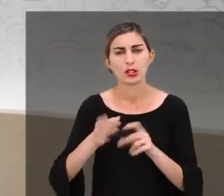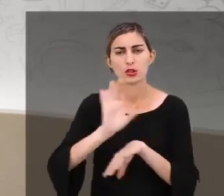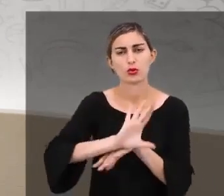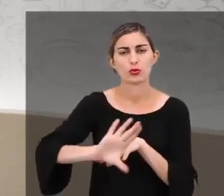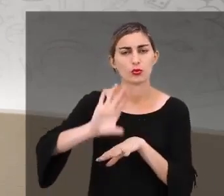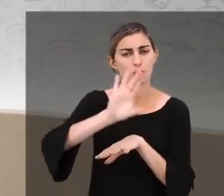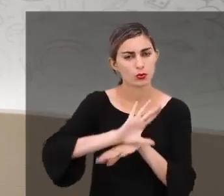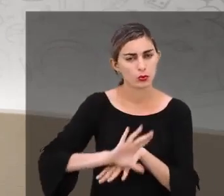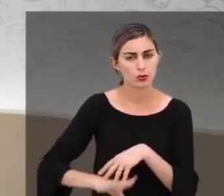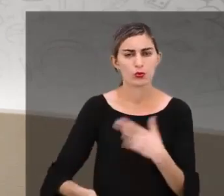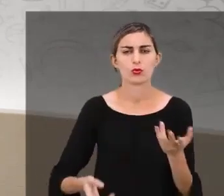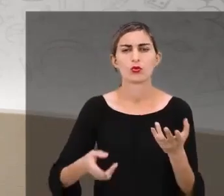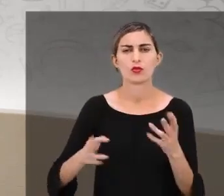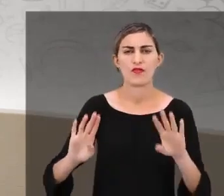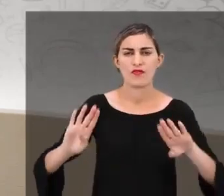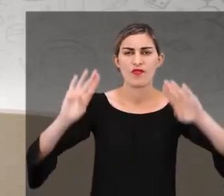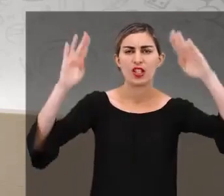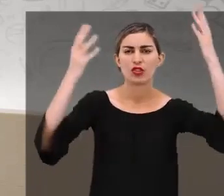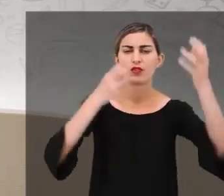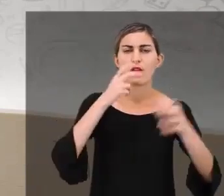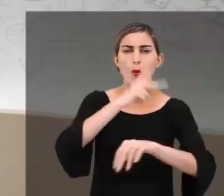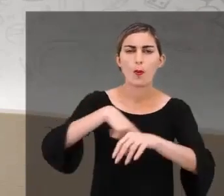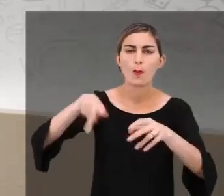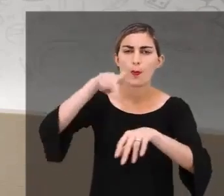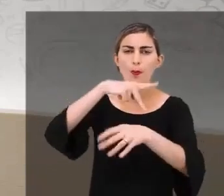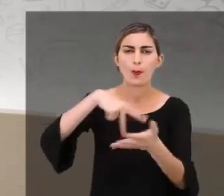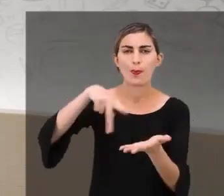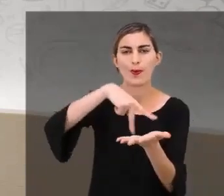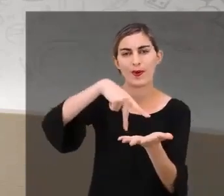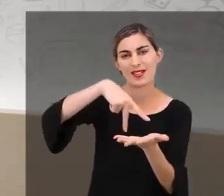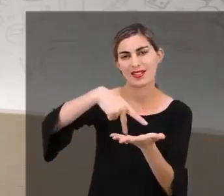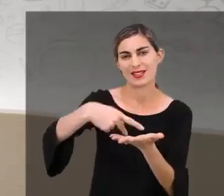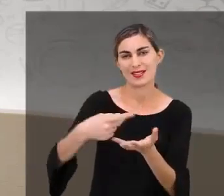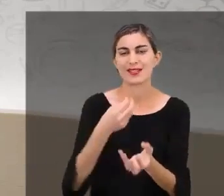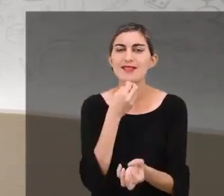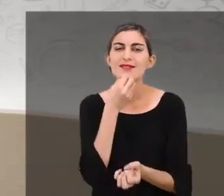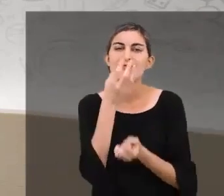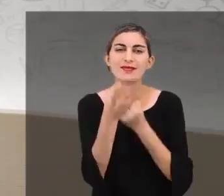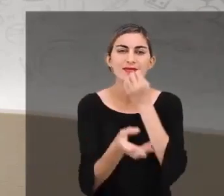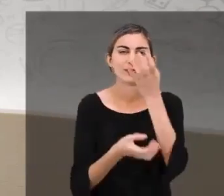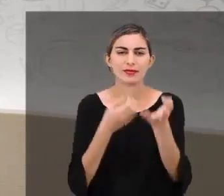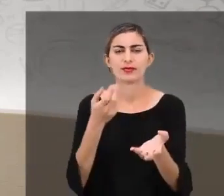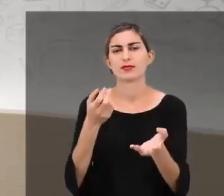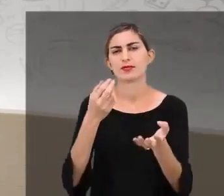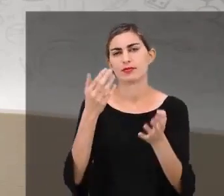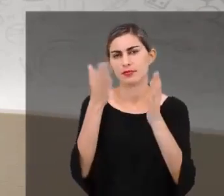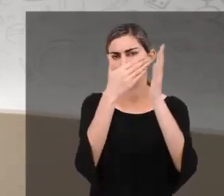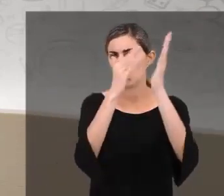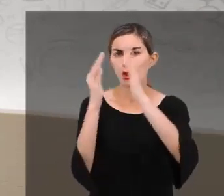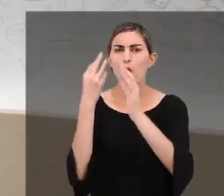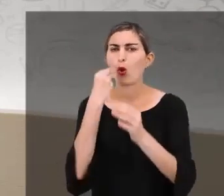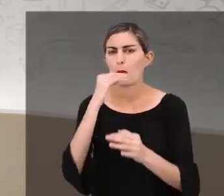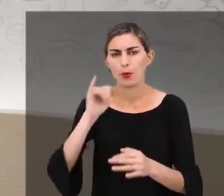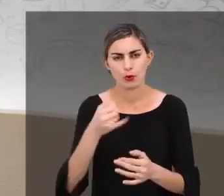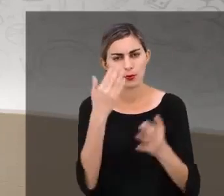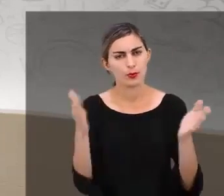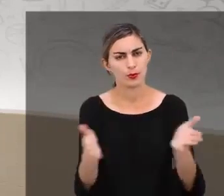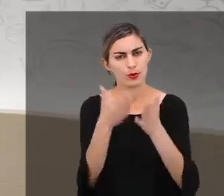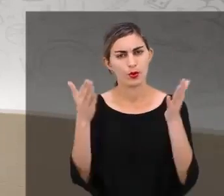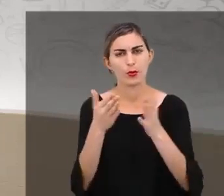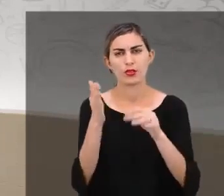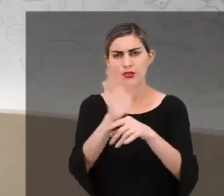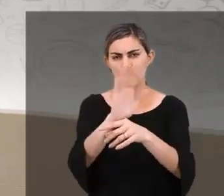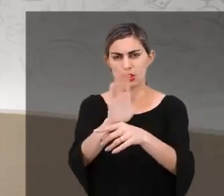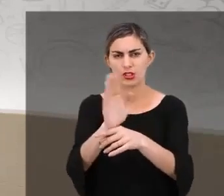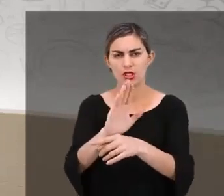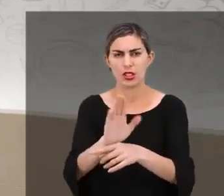cursos, festivais de poesia, de cinema, se a biblioteca ela tiver oportunidade de promover, por exemplo, uma sessão de